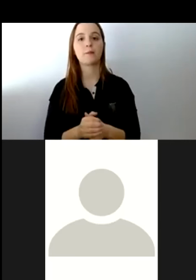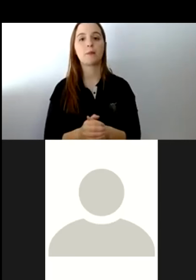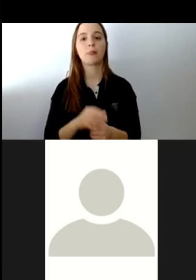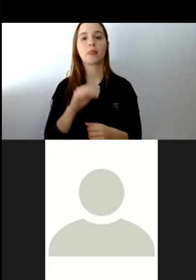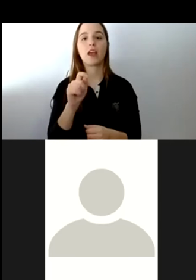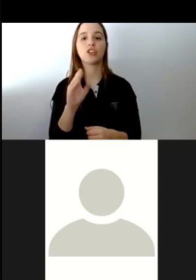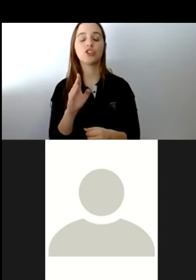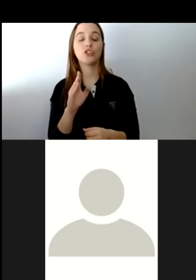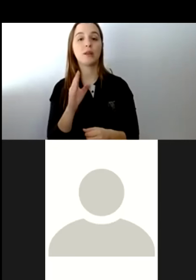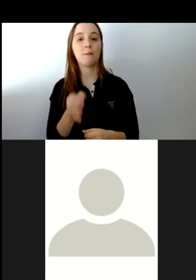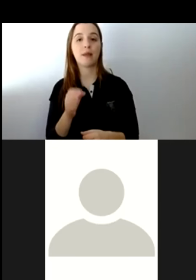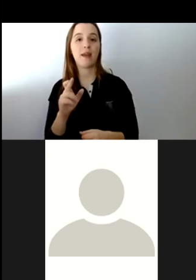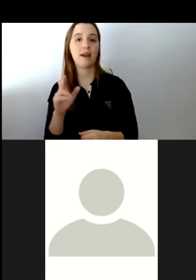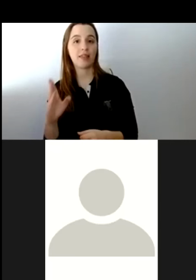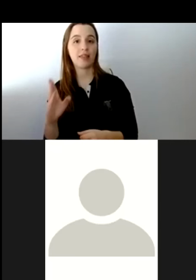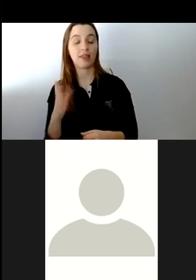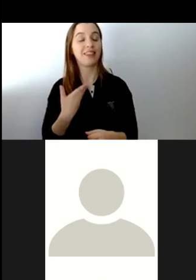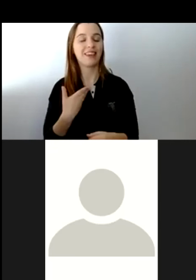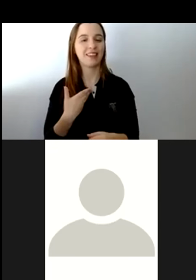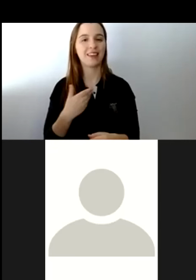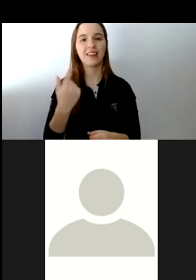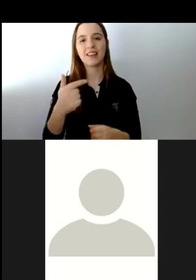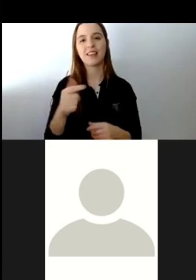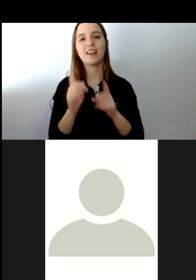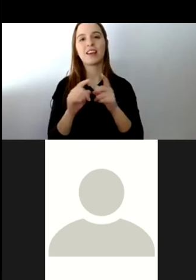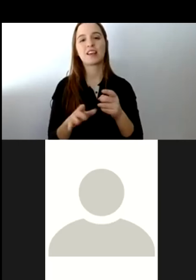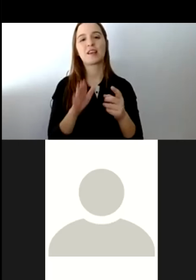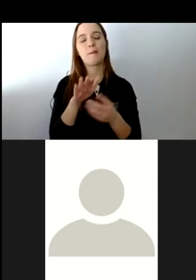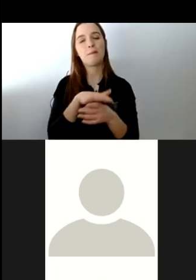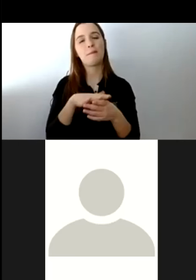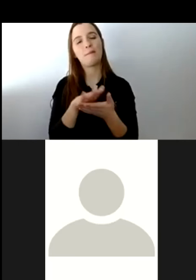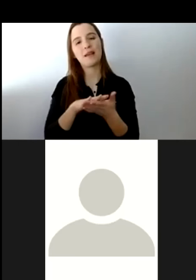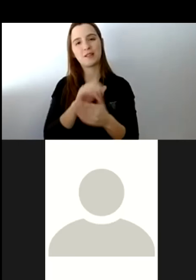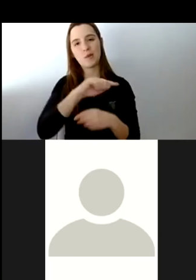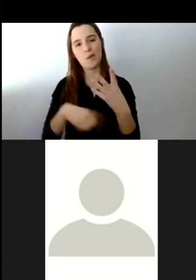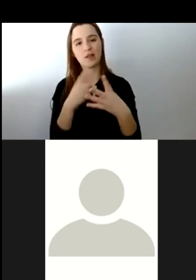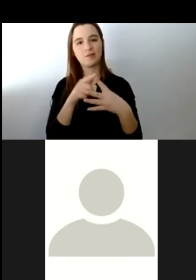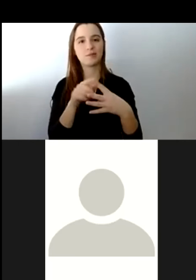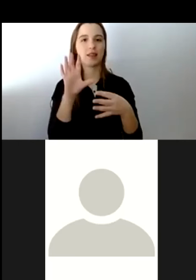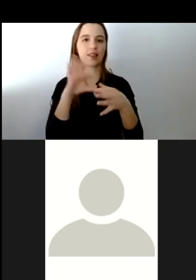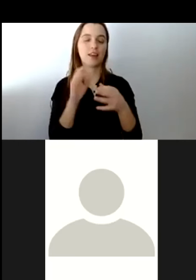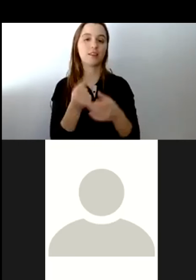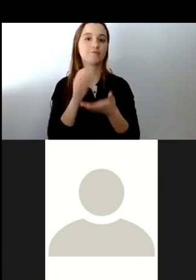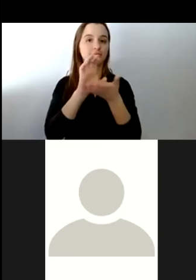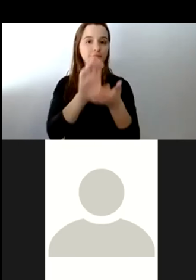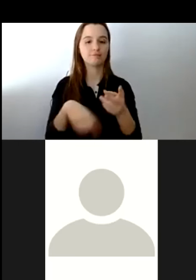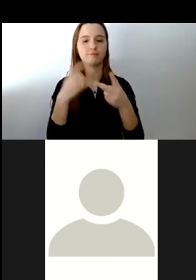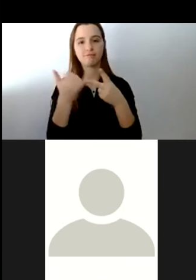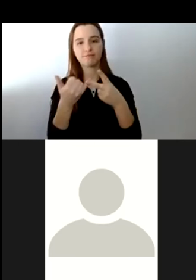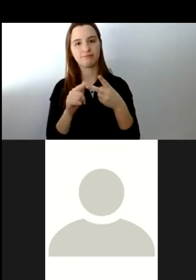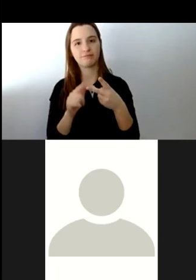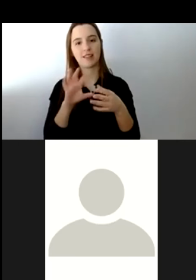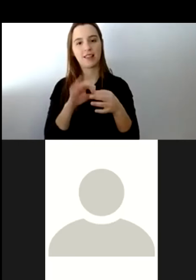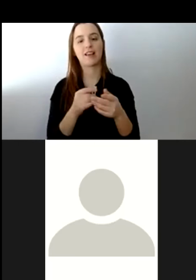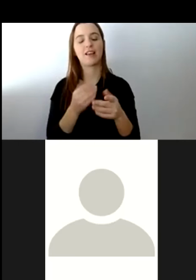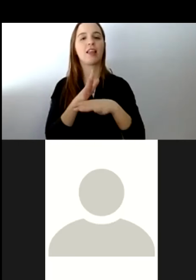EJP-RD tem uma estrutura de coordenação transversal e 4 pilares de ação. O pilar 1 dedicado ao financiamento, o pilar 2 ao acesso coordenado